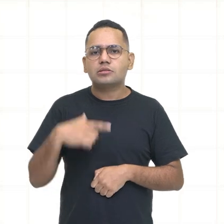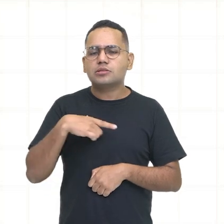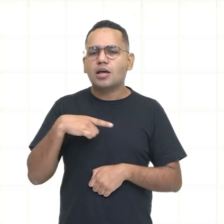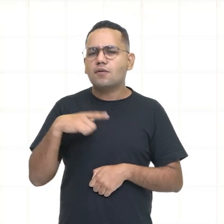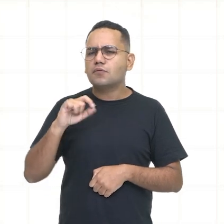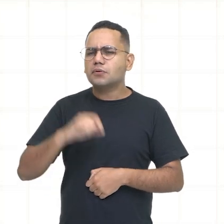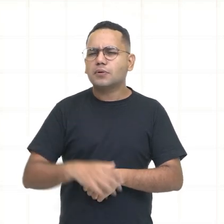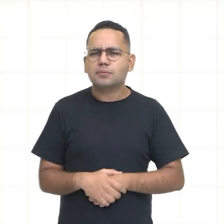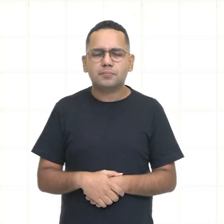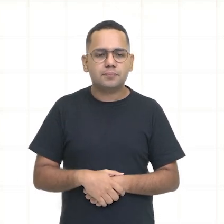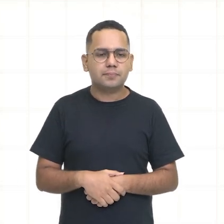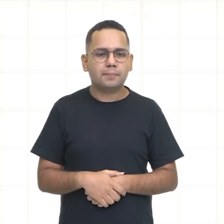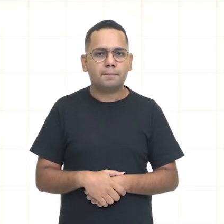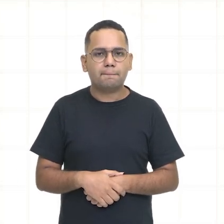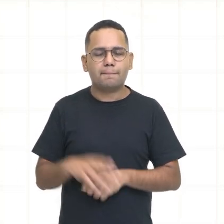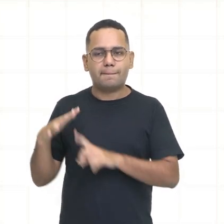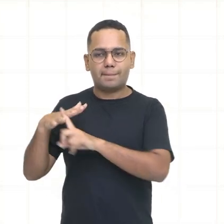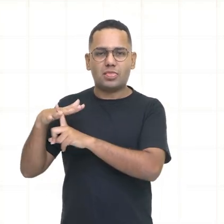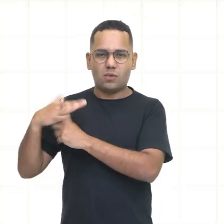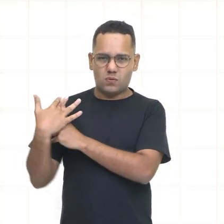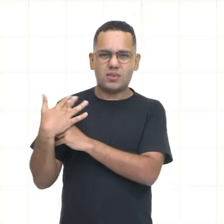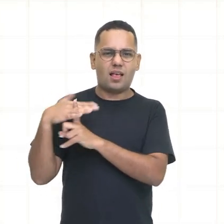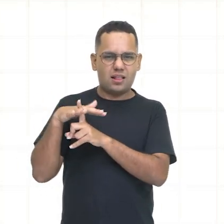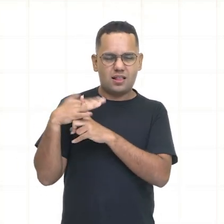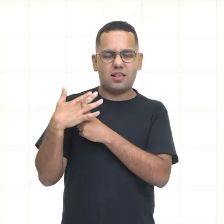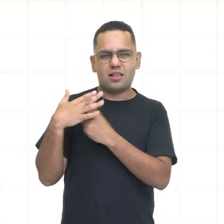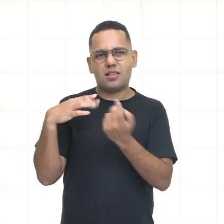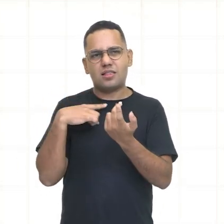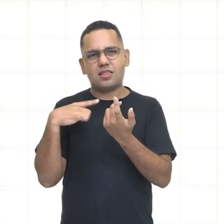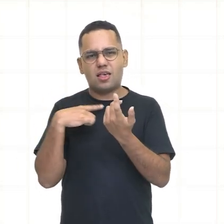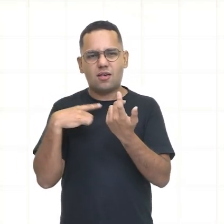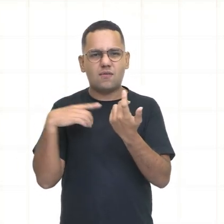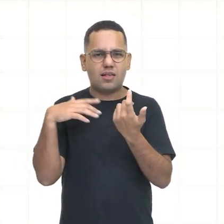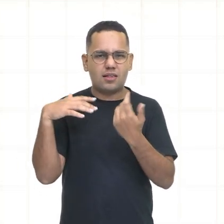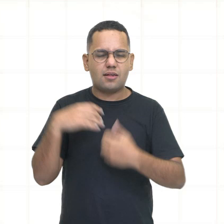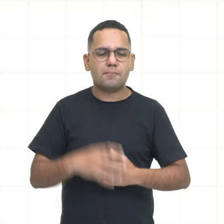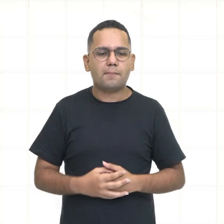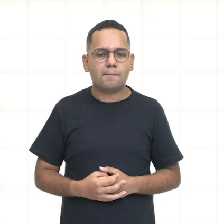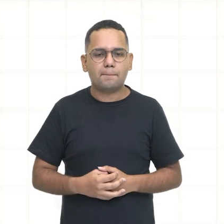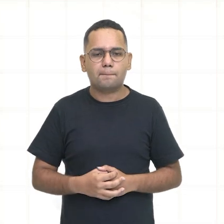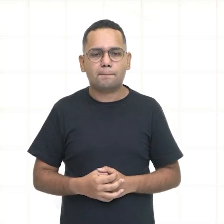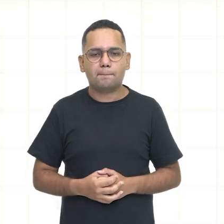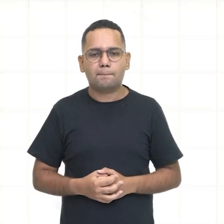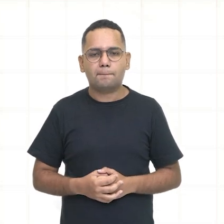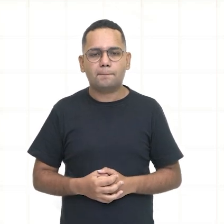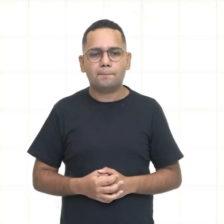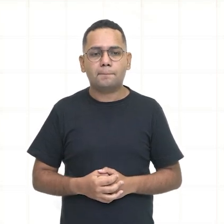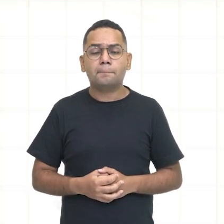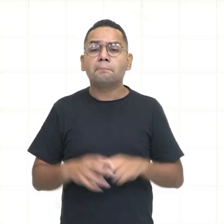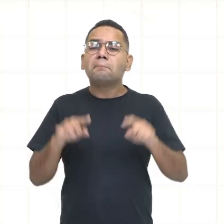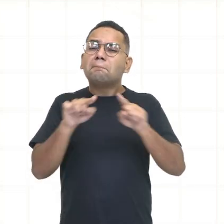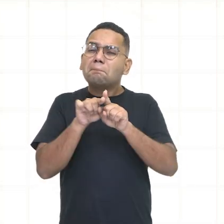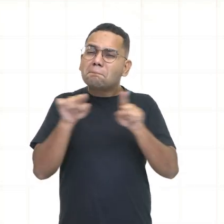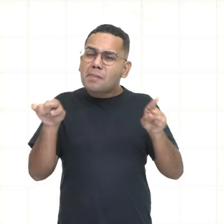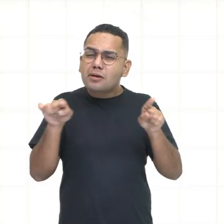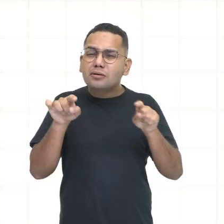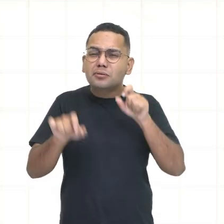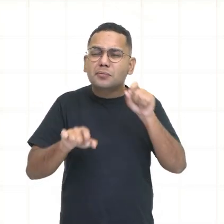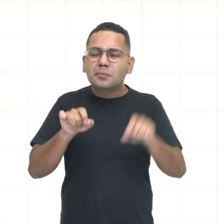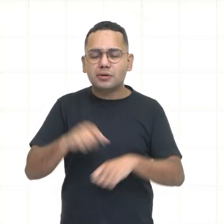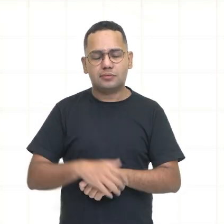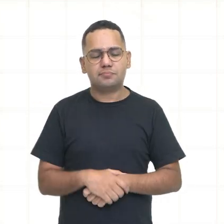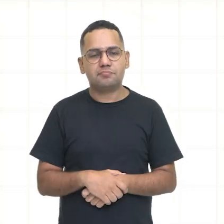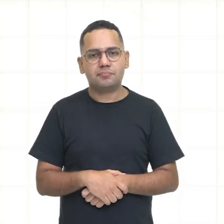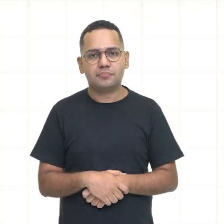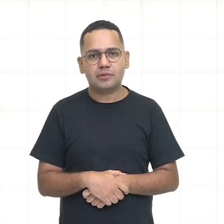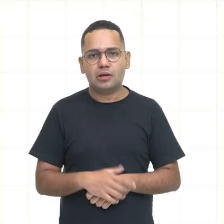de governo de caráter socialista, uma experiência socialista. E óbvio que o Brasil também sofria a influência